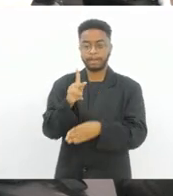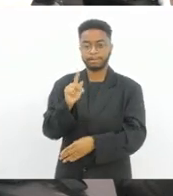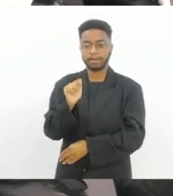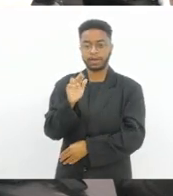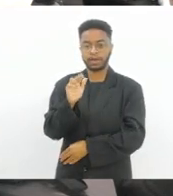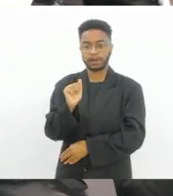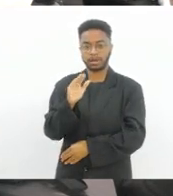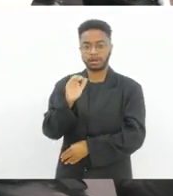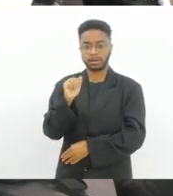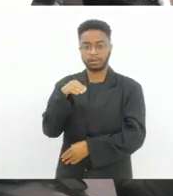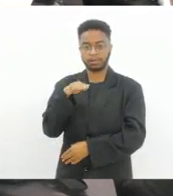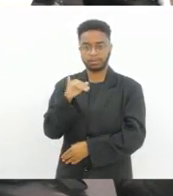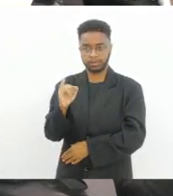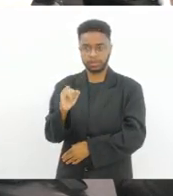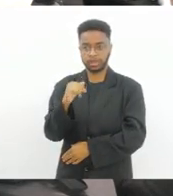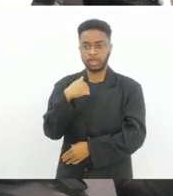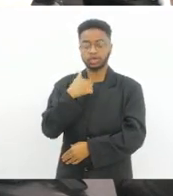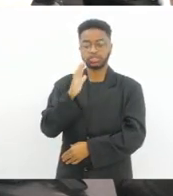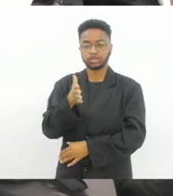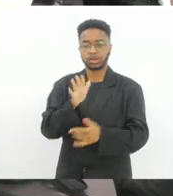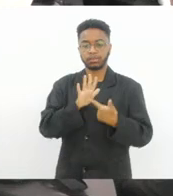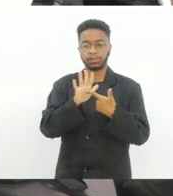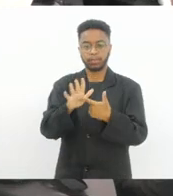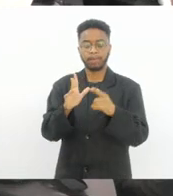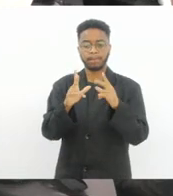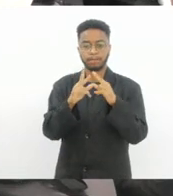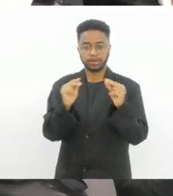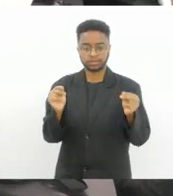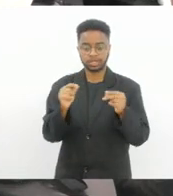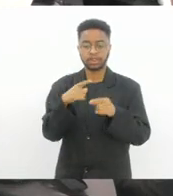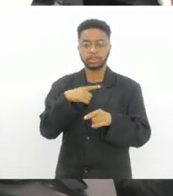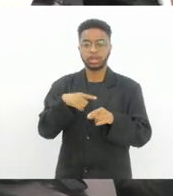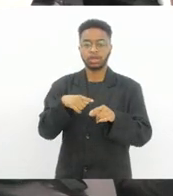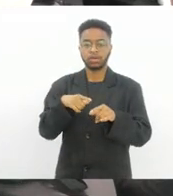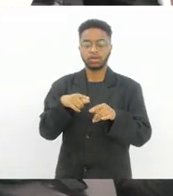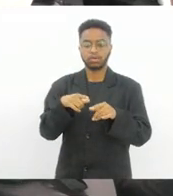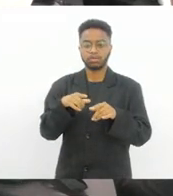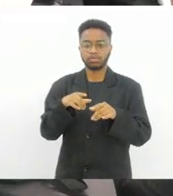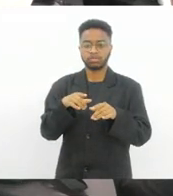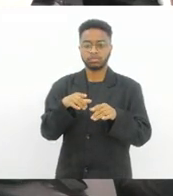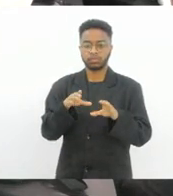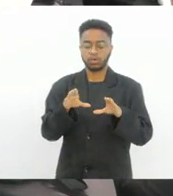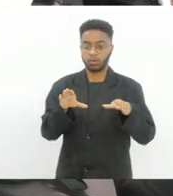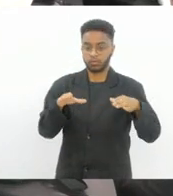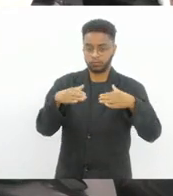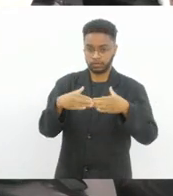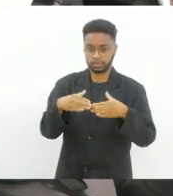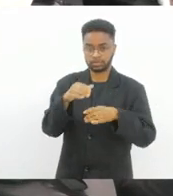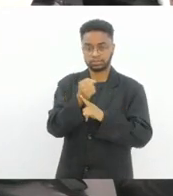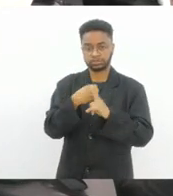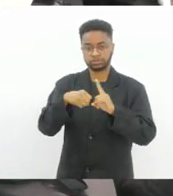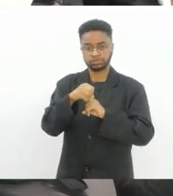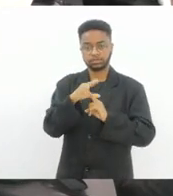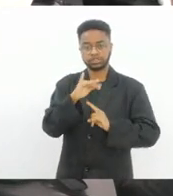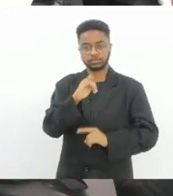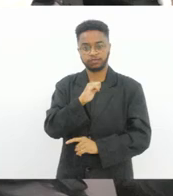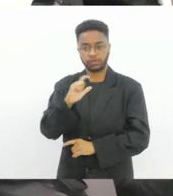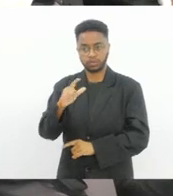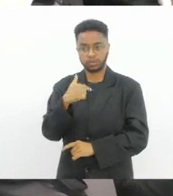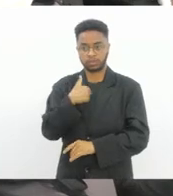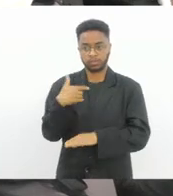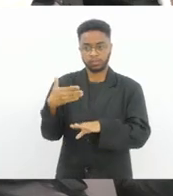mas representei em Brasília agora na Conferência de Assistência, Sociedade Civil. Eu faço parte do FESUAS